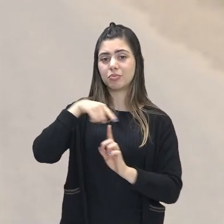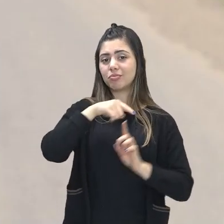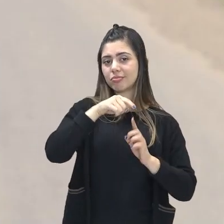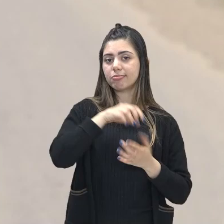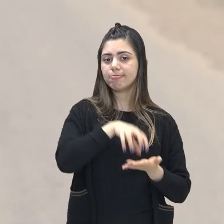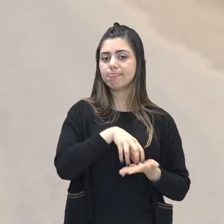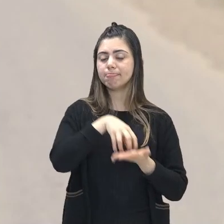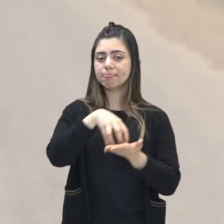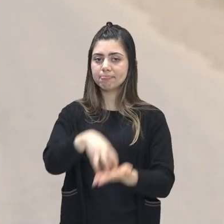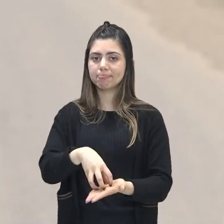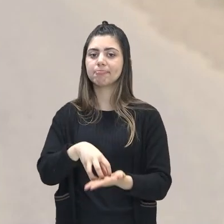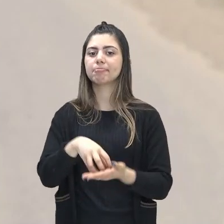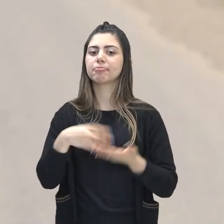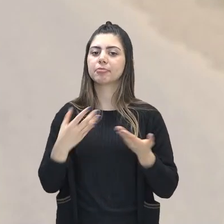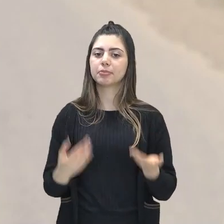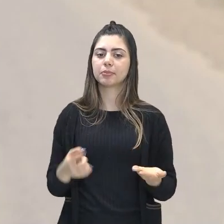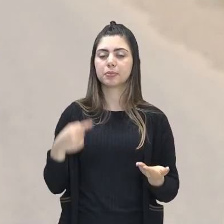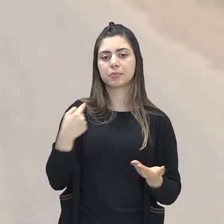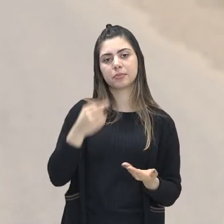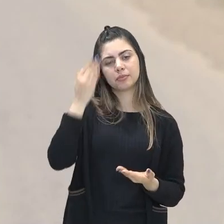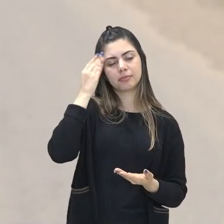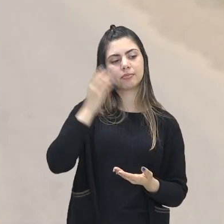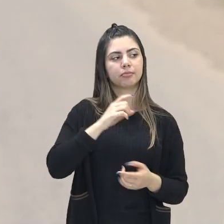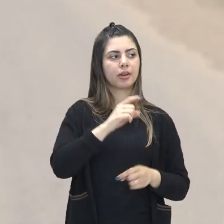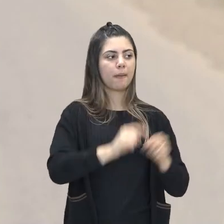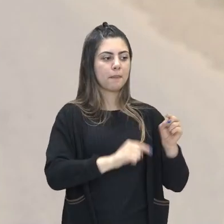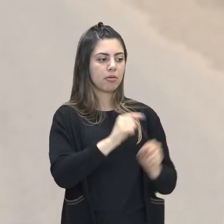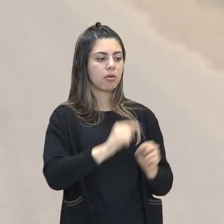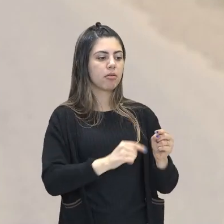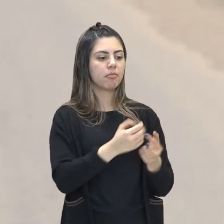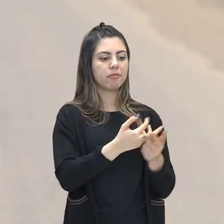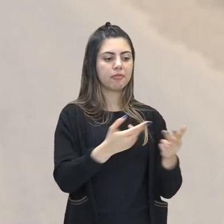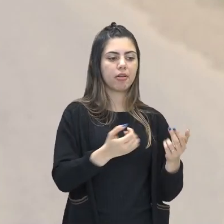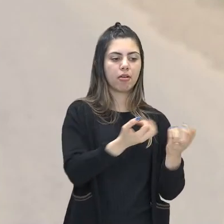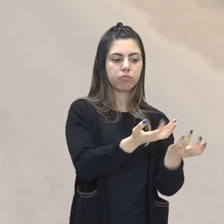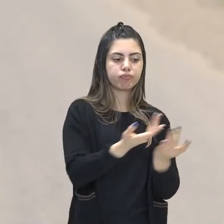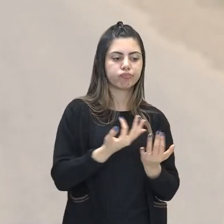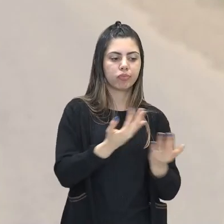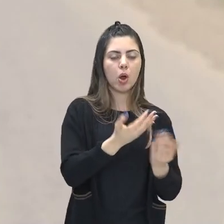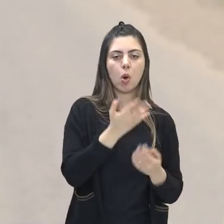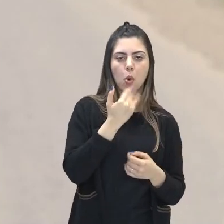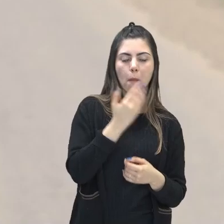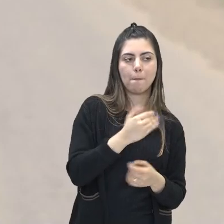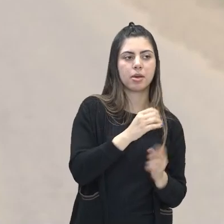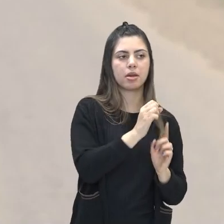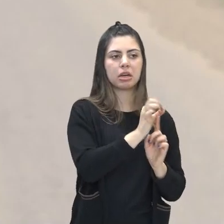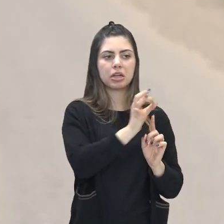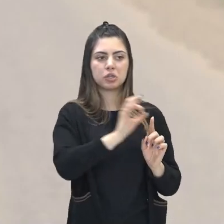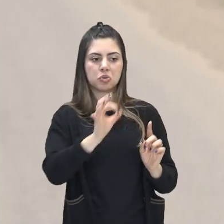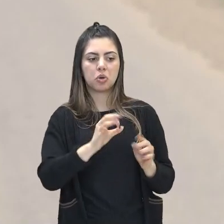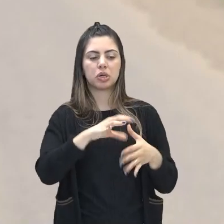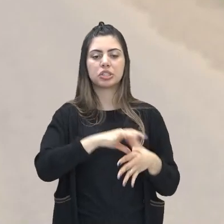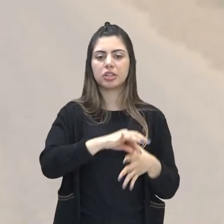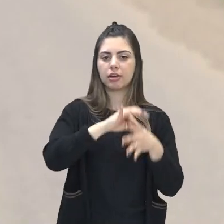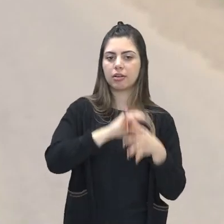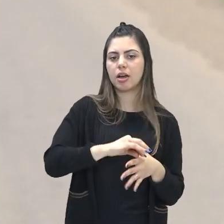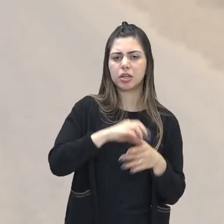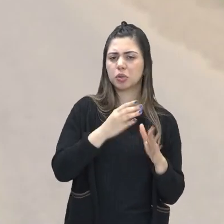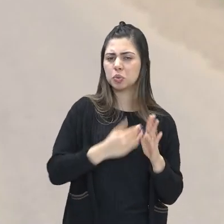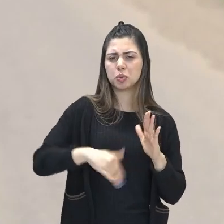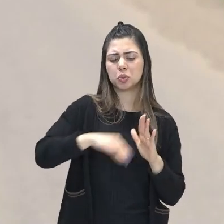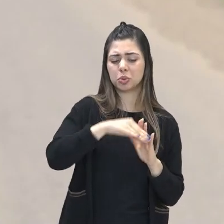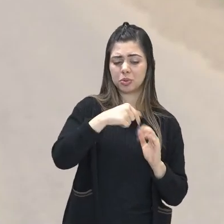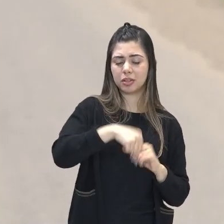fala. Então a logística na produção de alimentos, na produção da carne, da soja, enfim, de tudo, né, no território